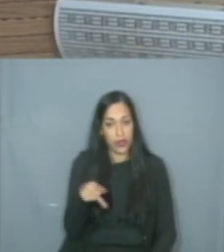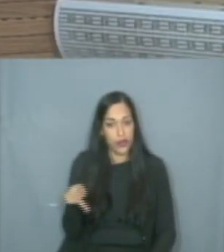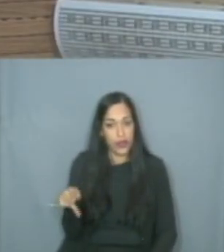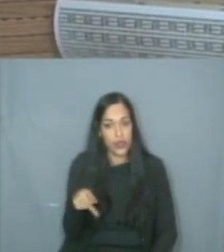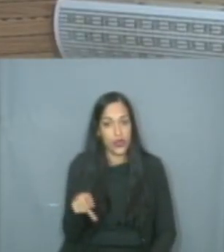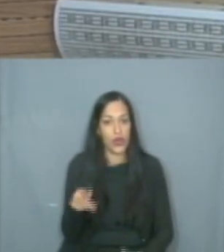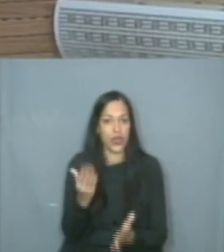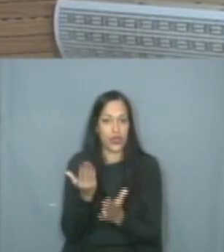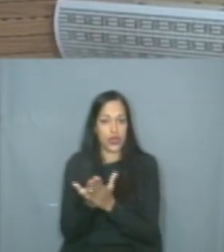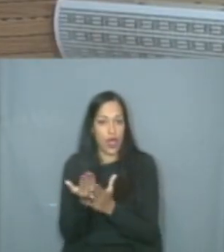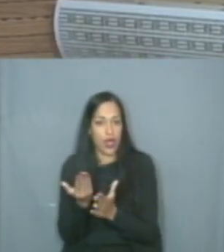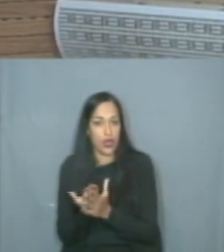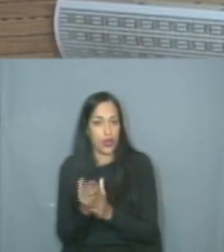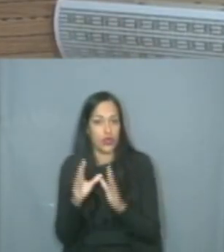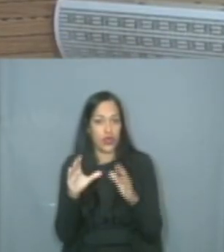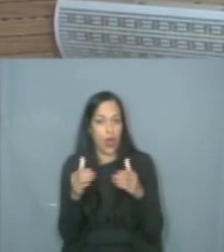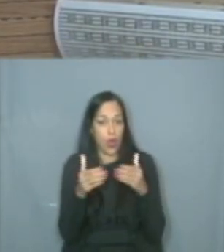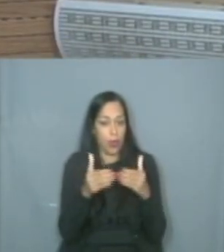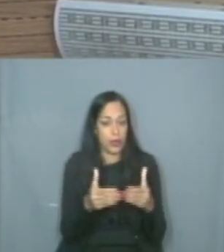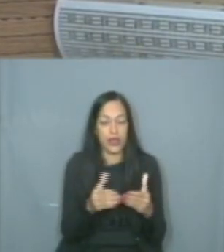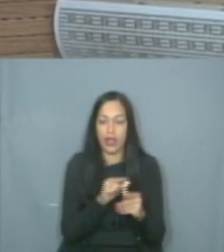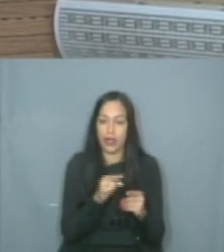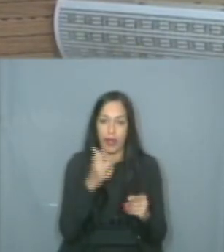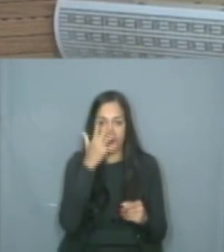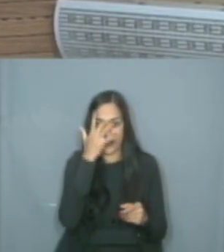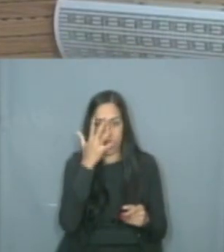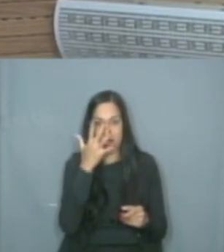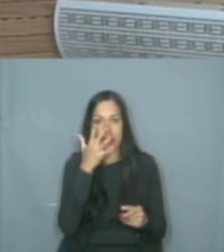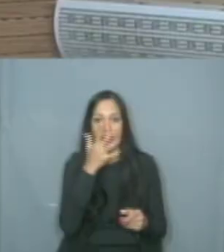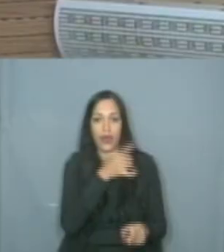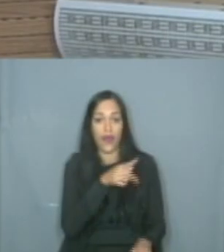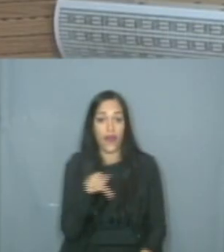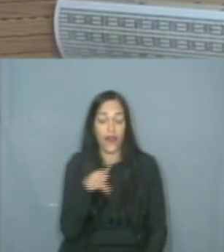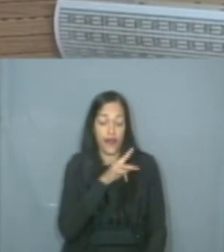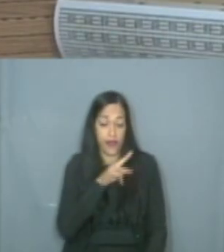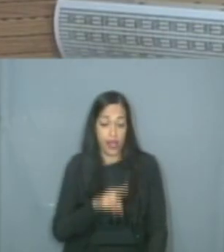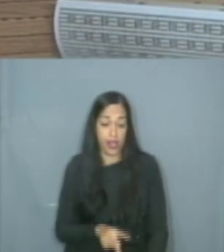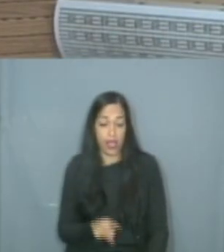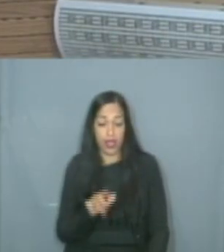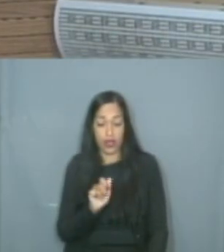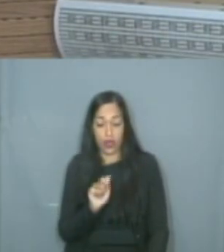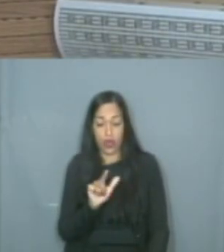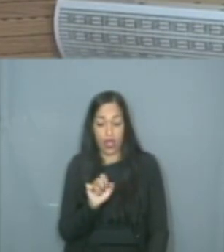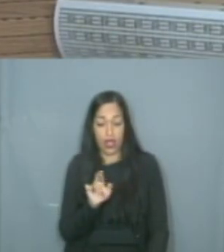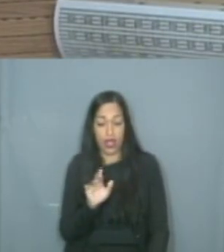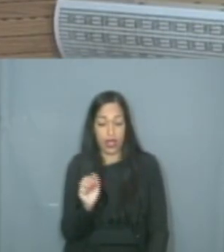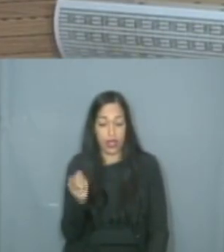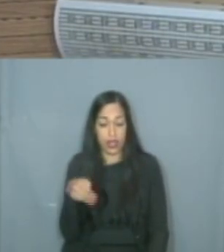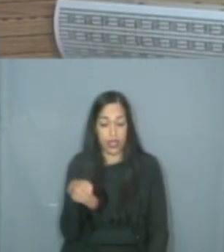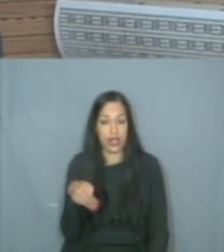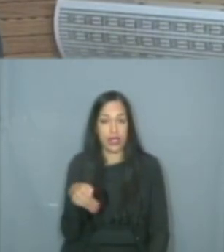com estudantes, com a comunidade, não é fácil. Eu ouço com atenção o vereador Felipe Alecrim.